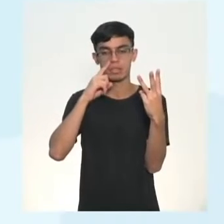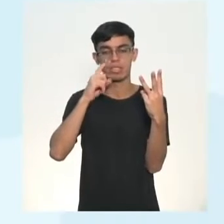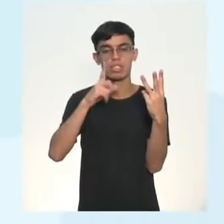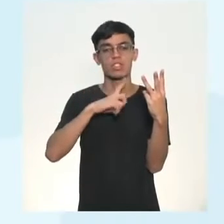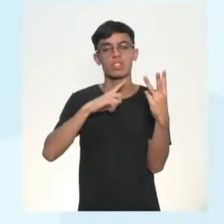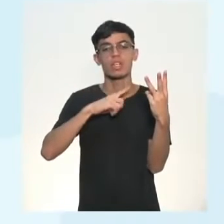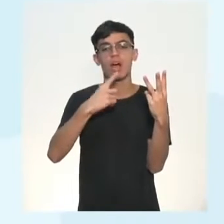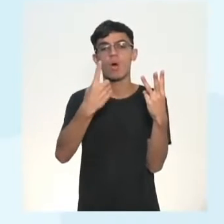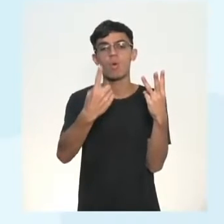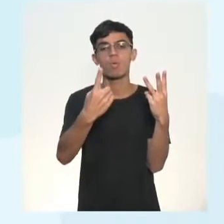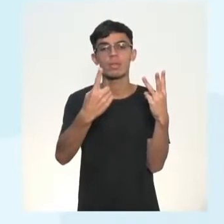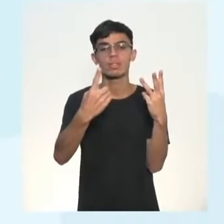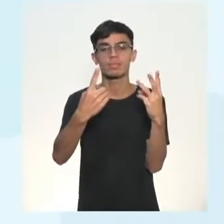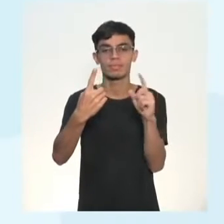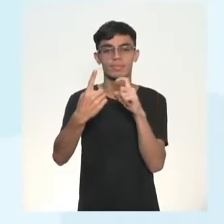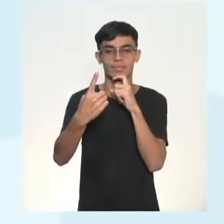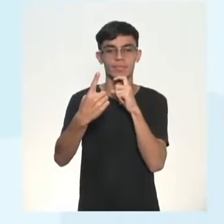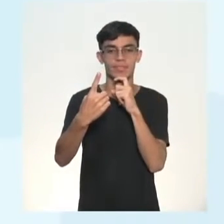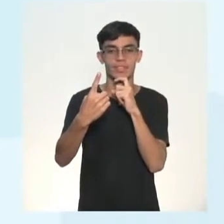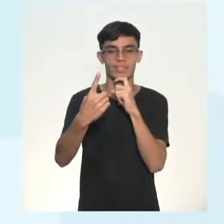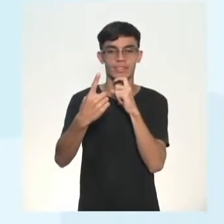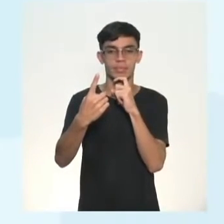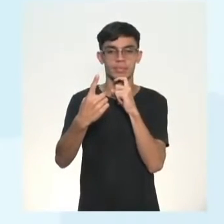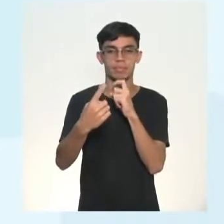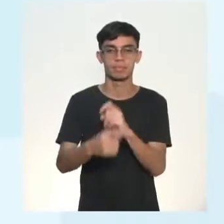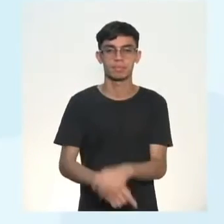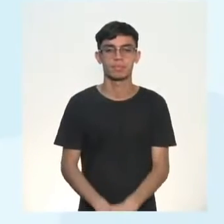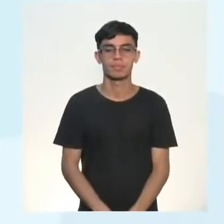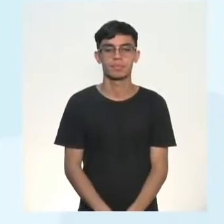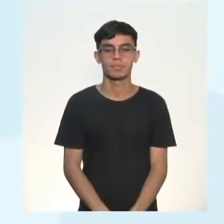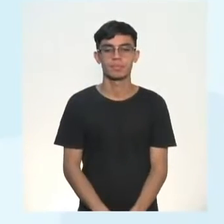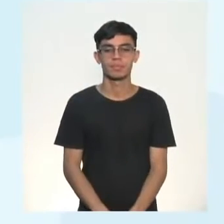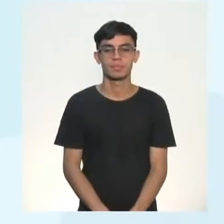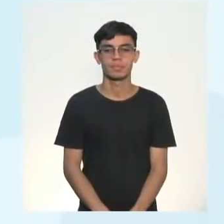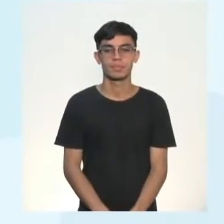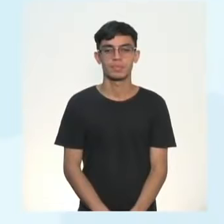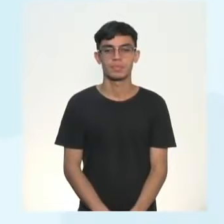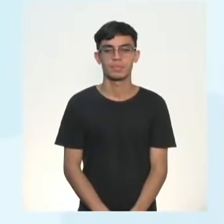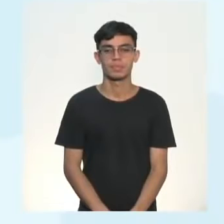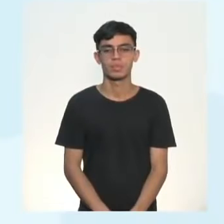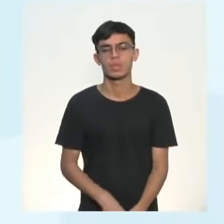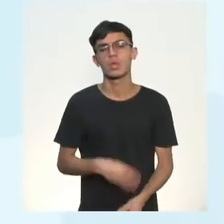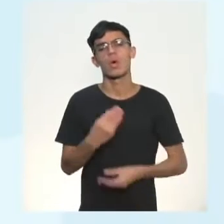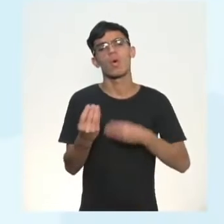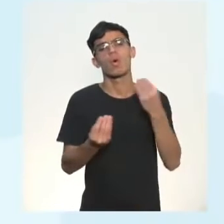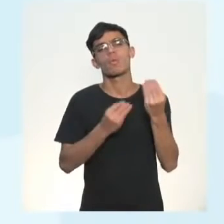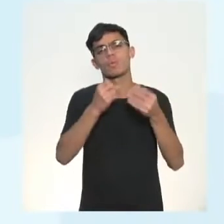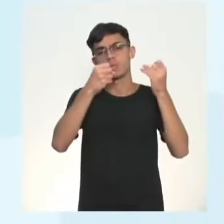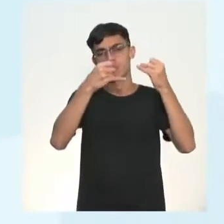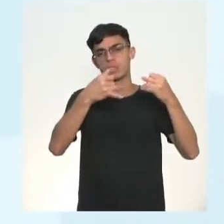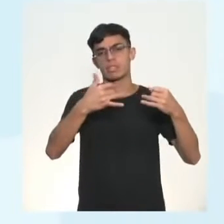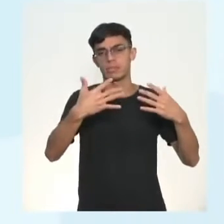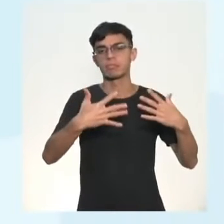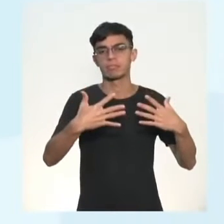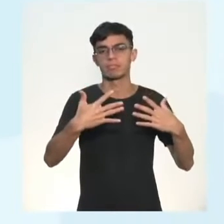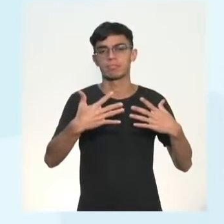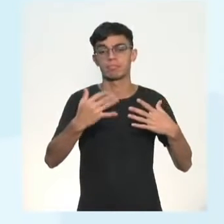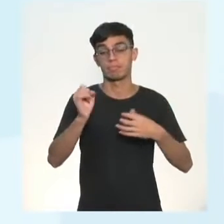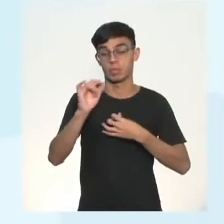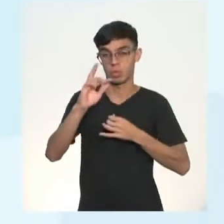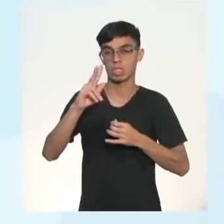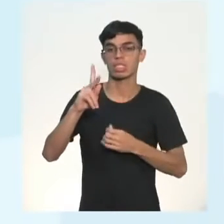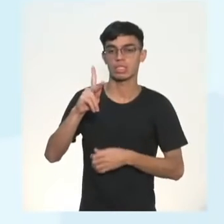verde. Tá? É uma proporção de 3 para 1 aí, né? E aí, como explicar isso? Tá